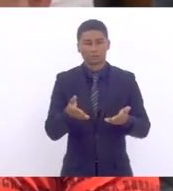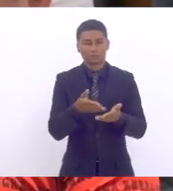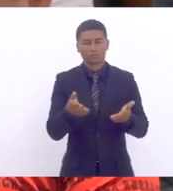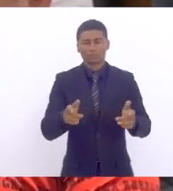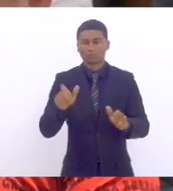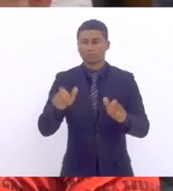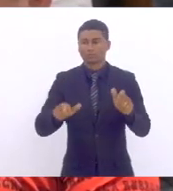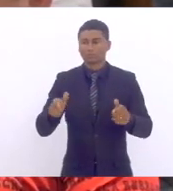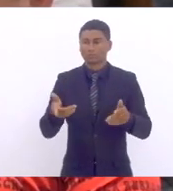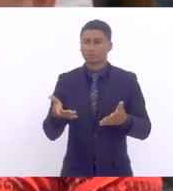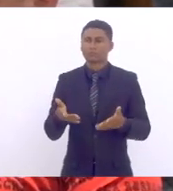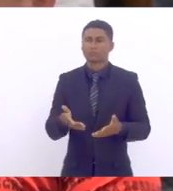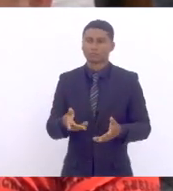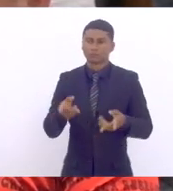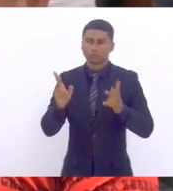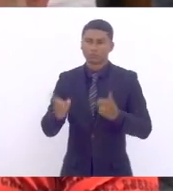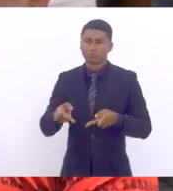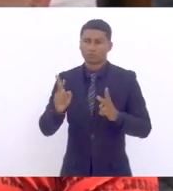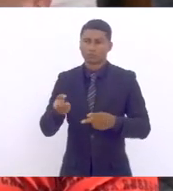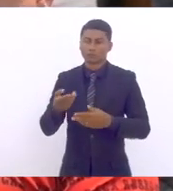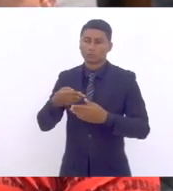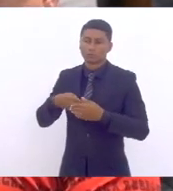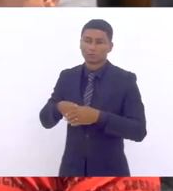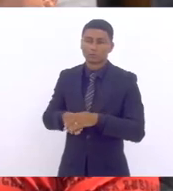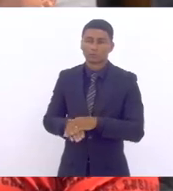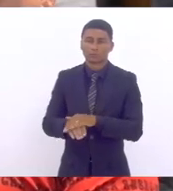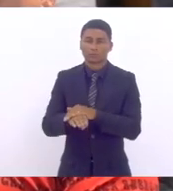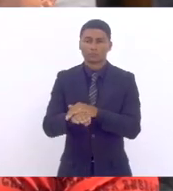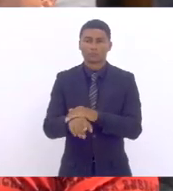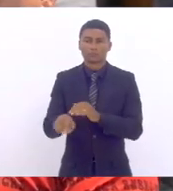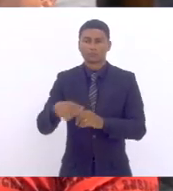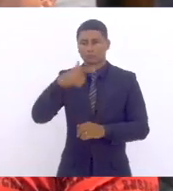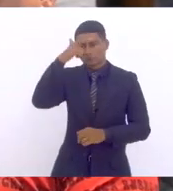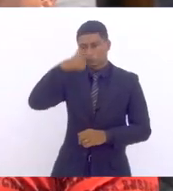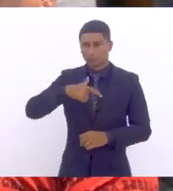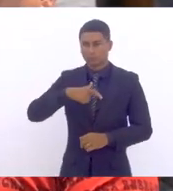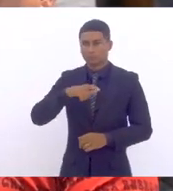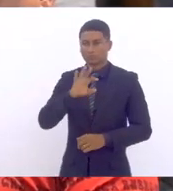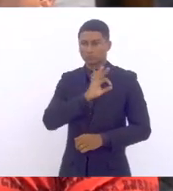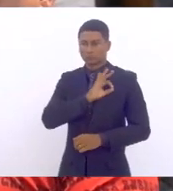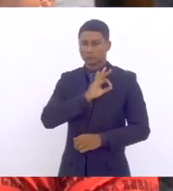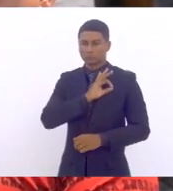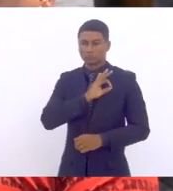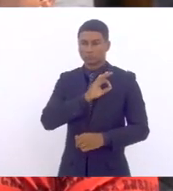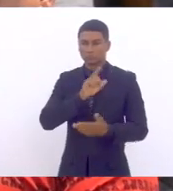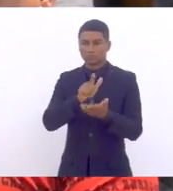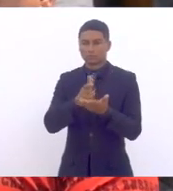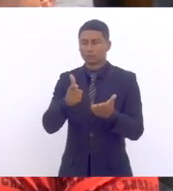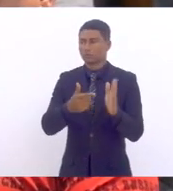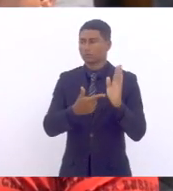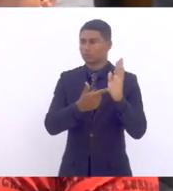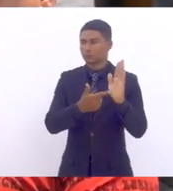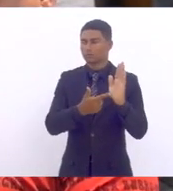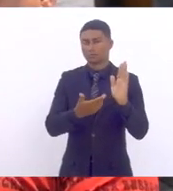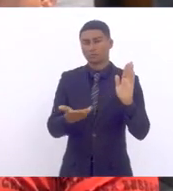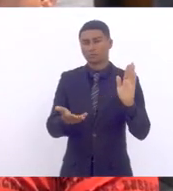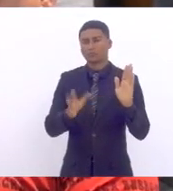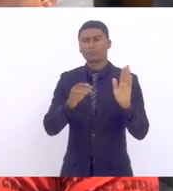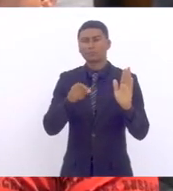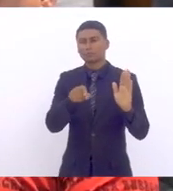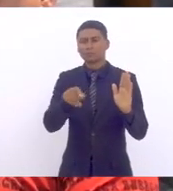estão constantemente acostumados a figurar nas páginas policiais em eventuais conflitos, mas que nunca, nunca figuram